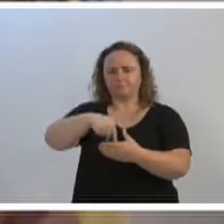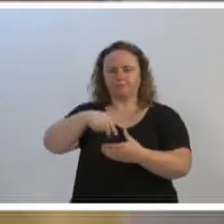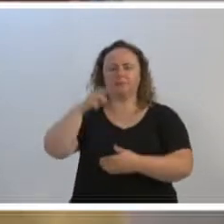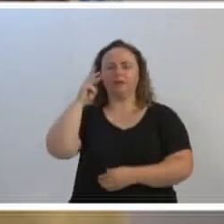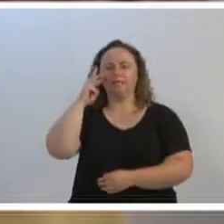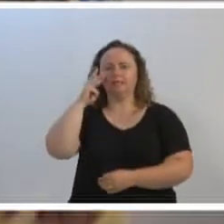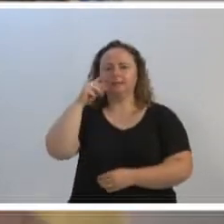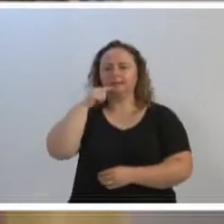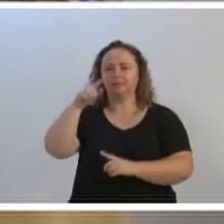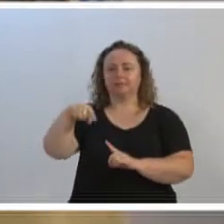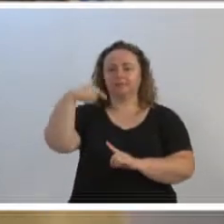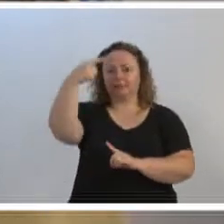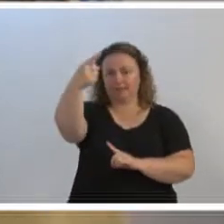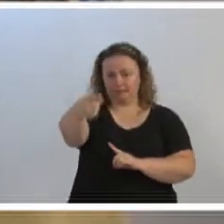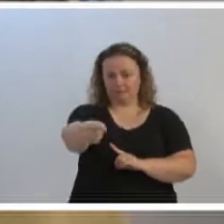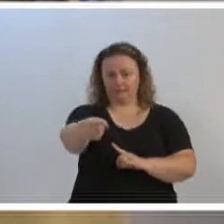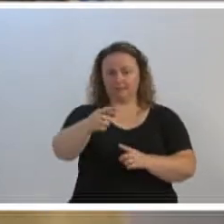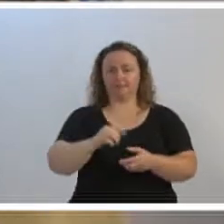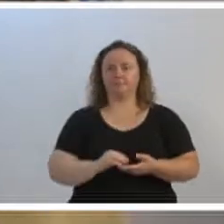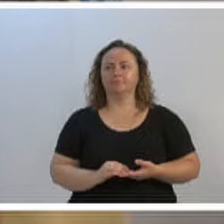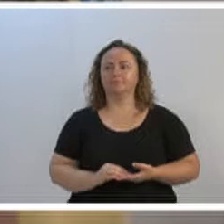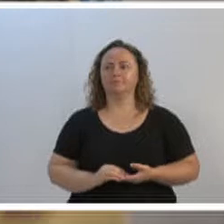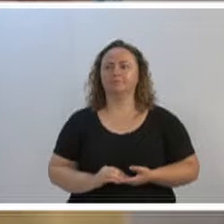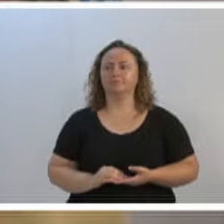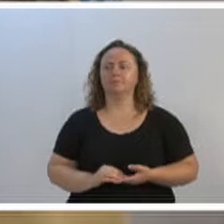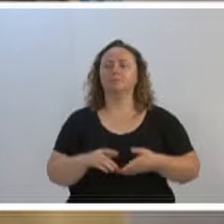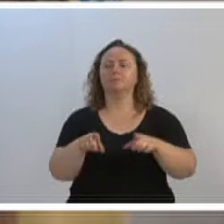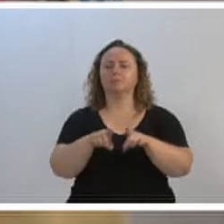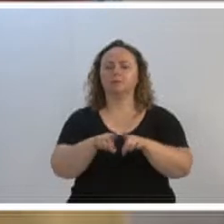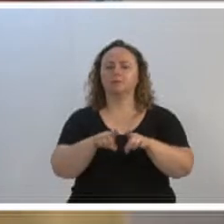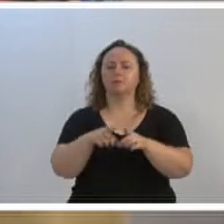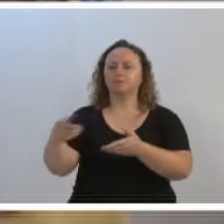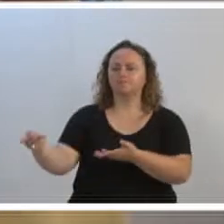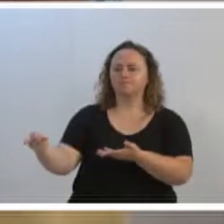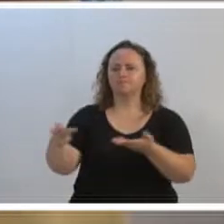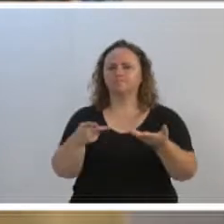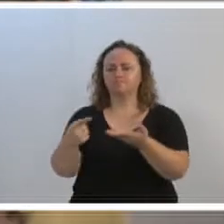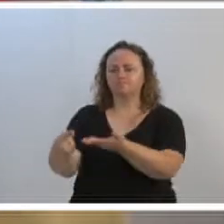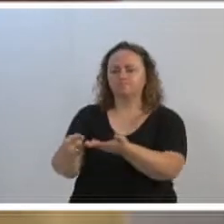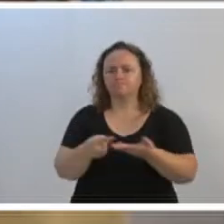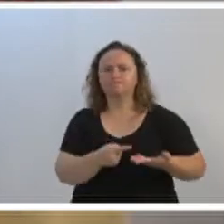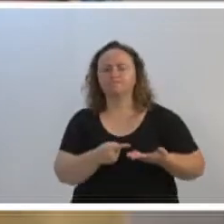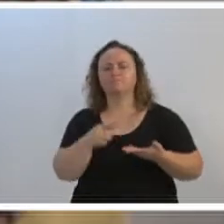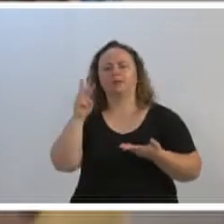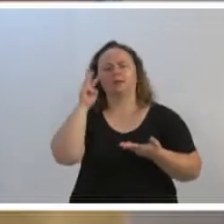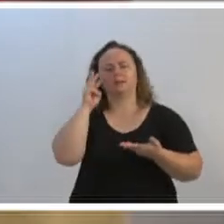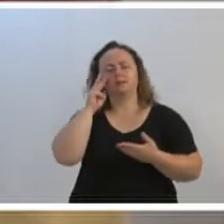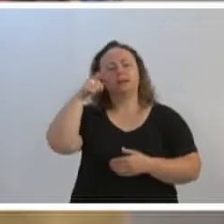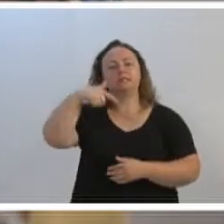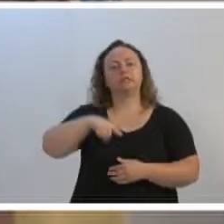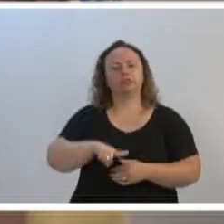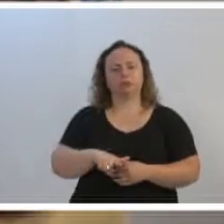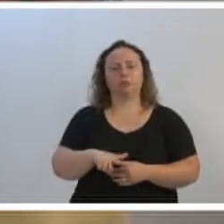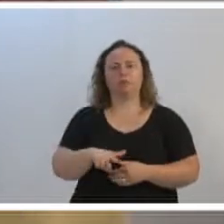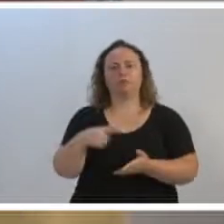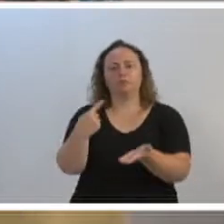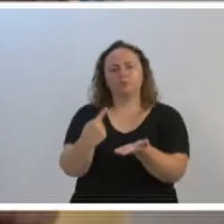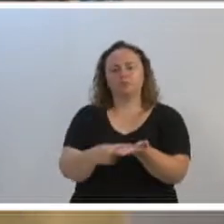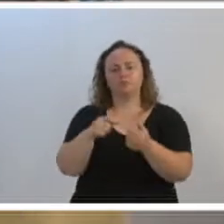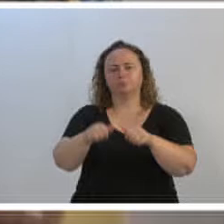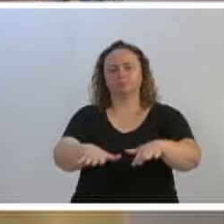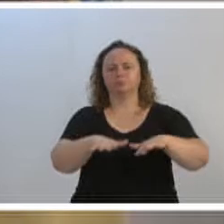sessão, e os trabalhadores e trabalhadoras estão convocados para se fazer presente na terça-feira, na sessão